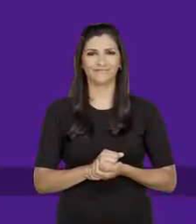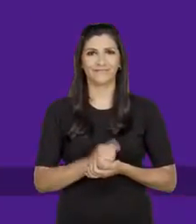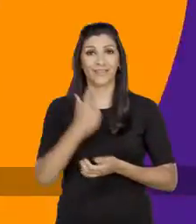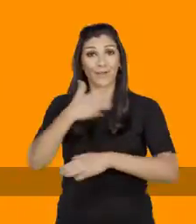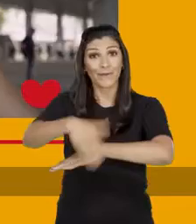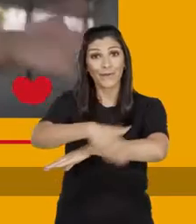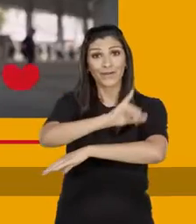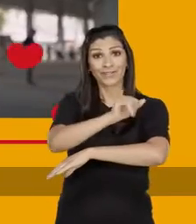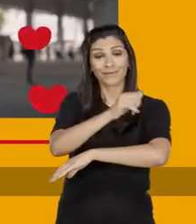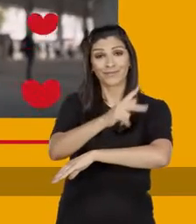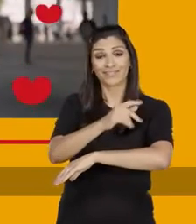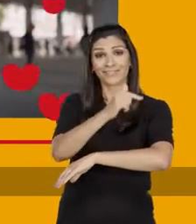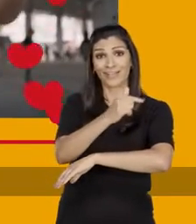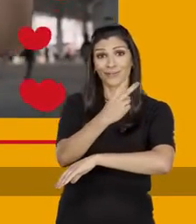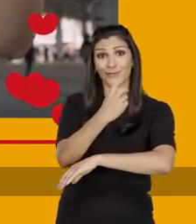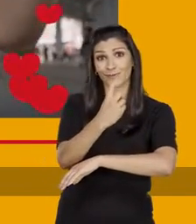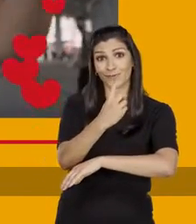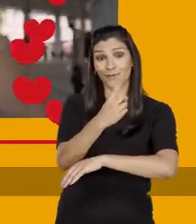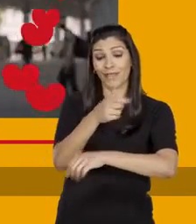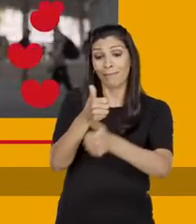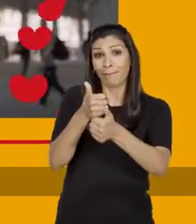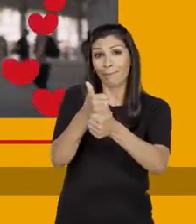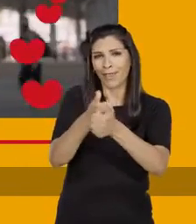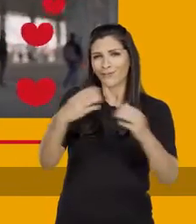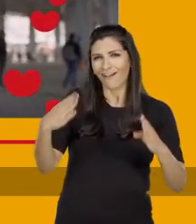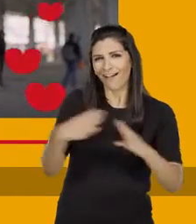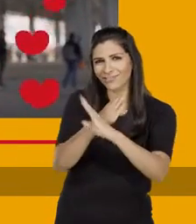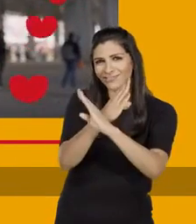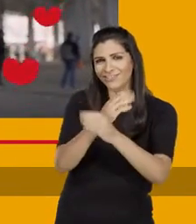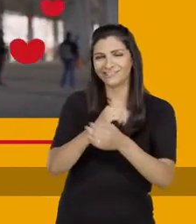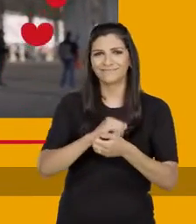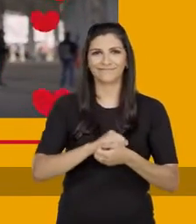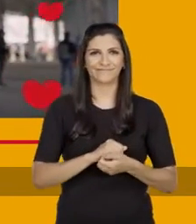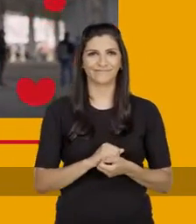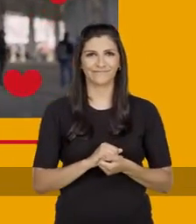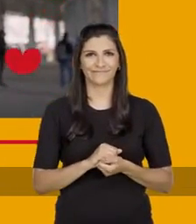Manu. José do Patrocínio 721, perto da Caixa Econômica Federal.